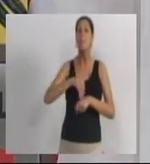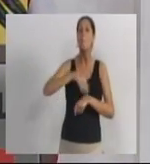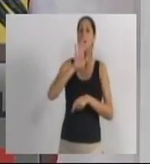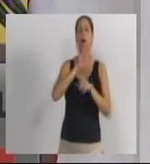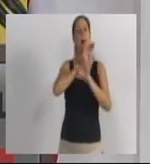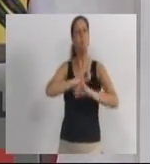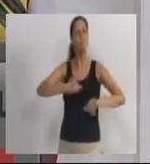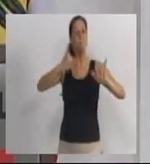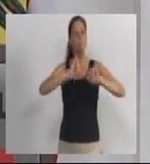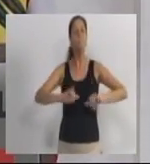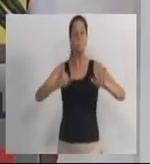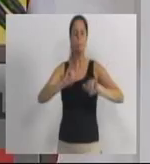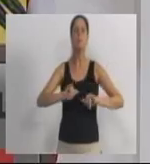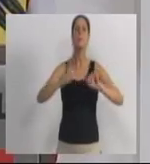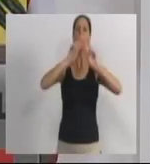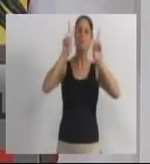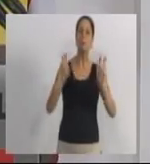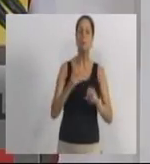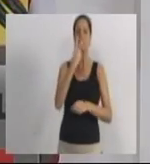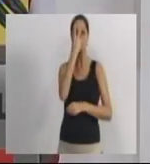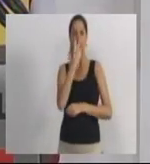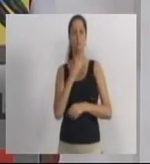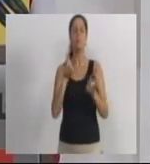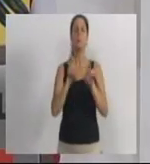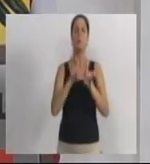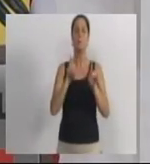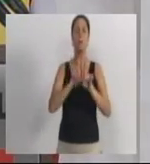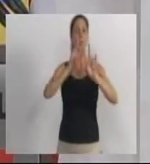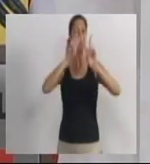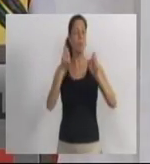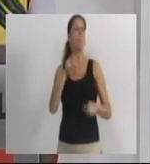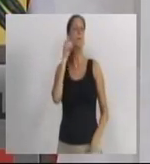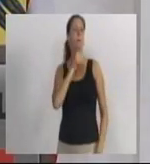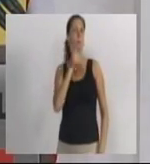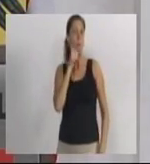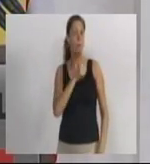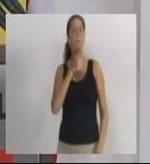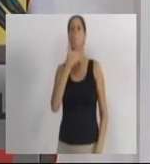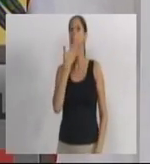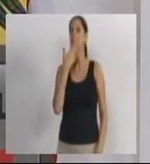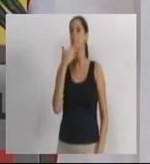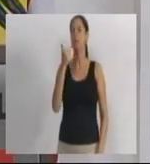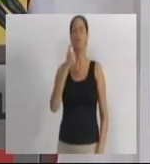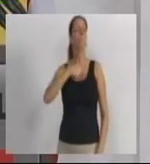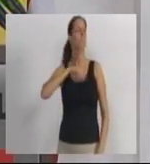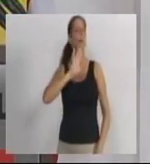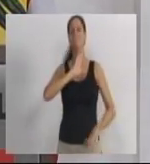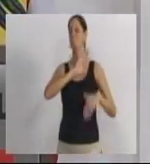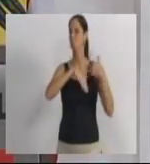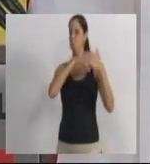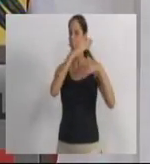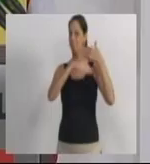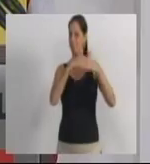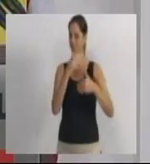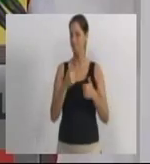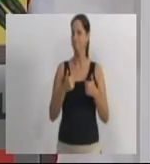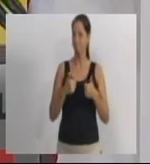da cegueira, do cão-guia e do feminismo, nós vamos avançar ainda mais. Tá